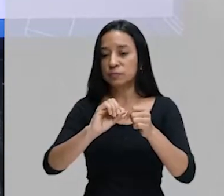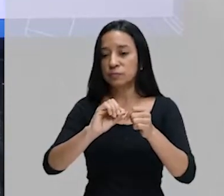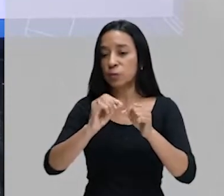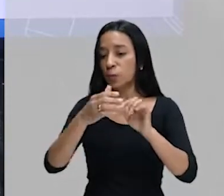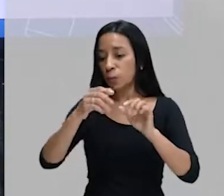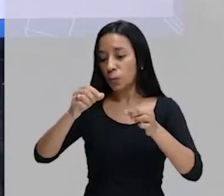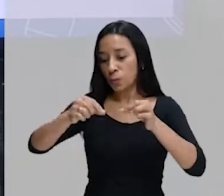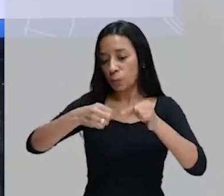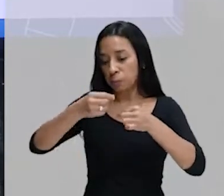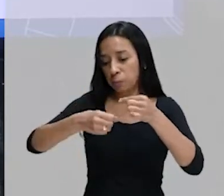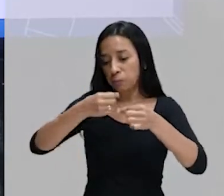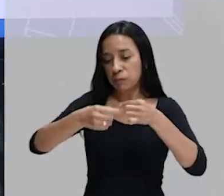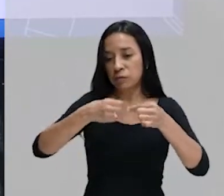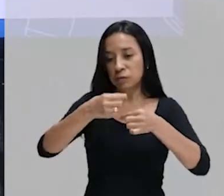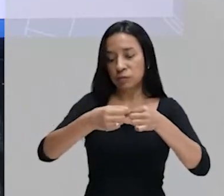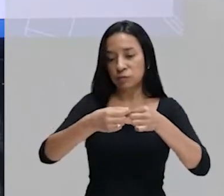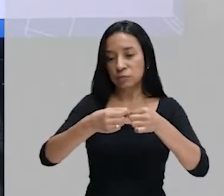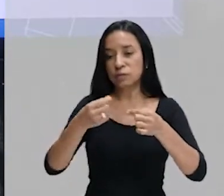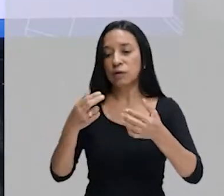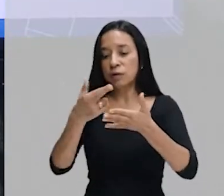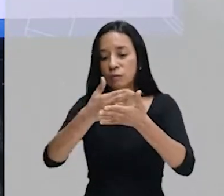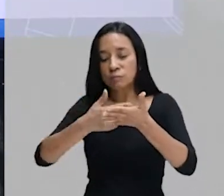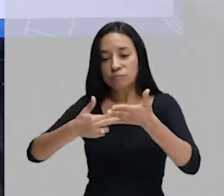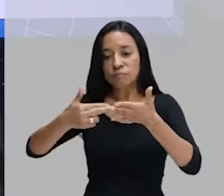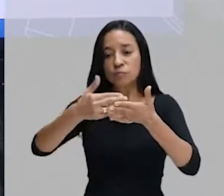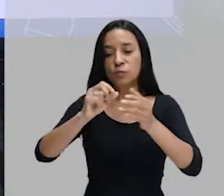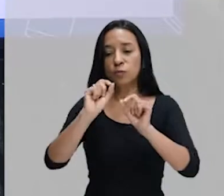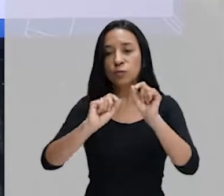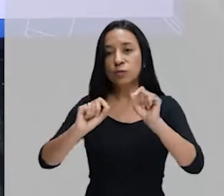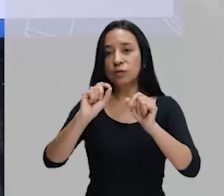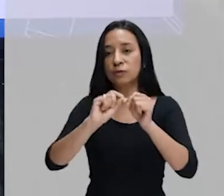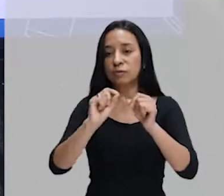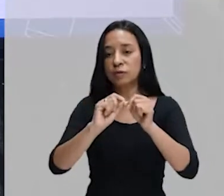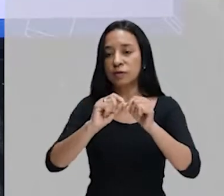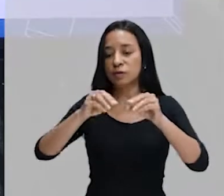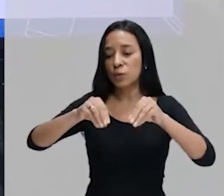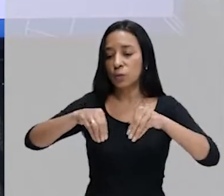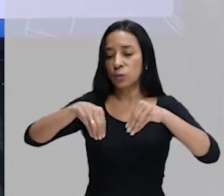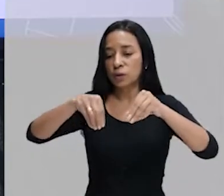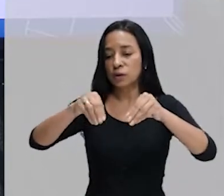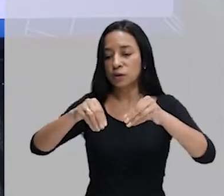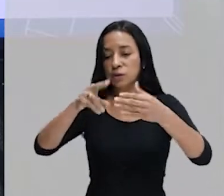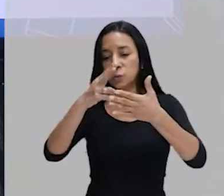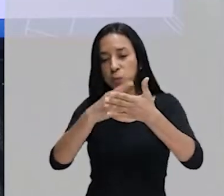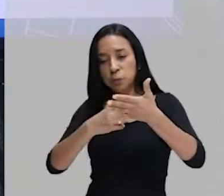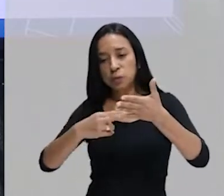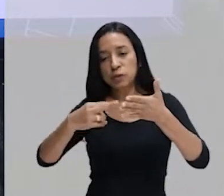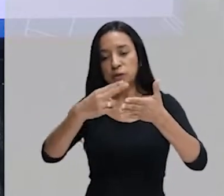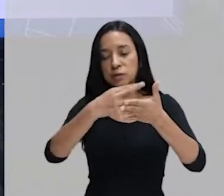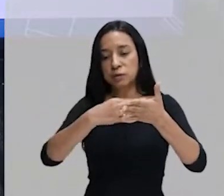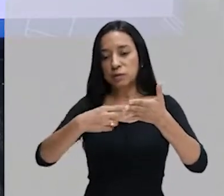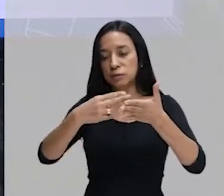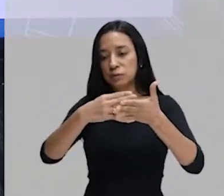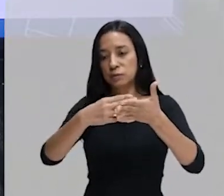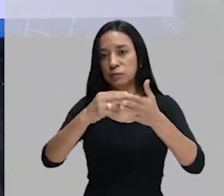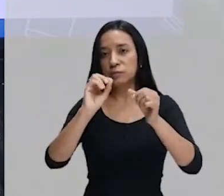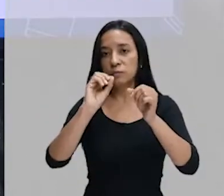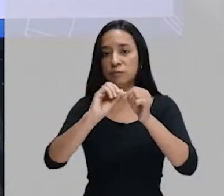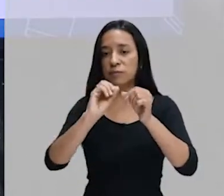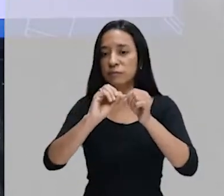artesanato no tecido, certo? Então, o que elas fazem? Elas fazem um tecido decorativo e elas